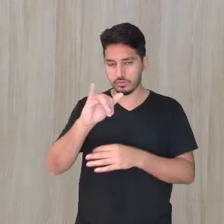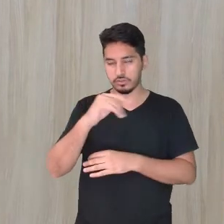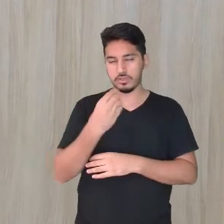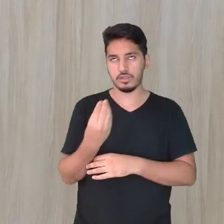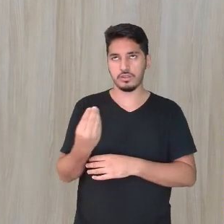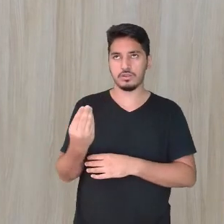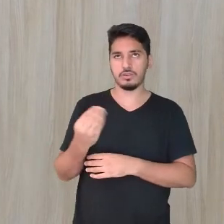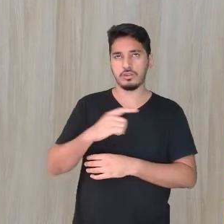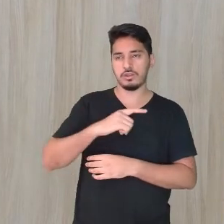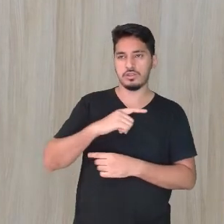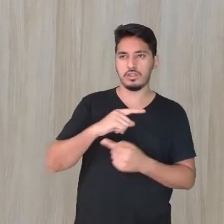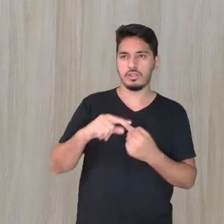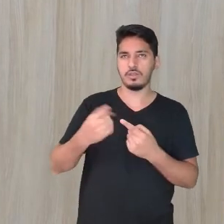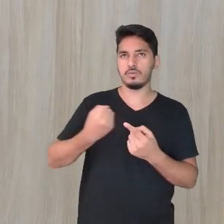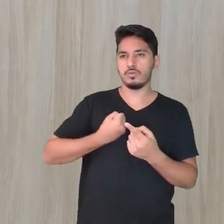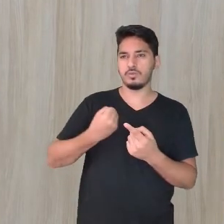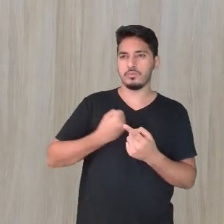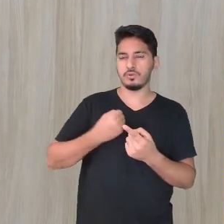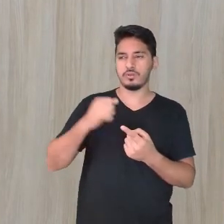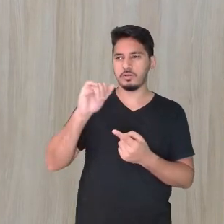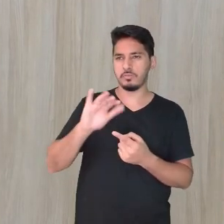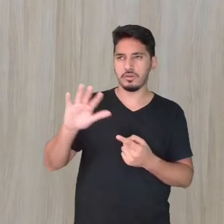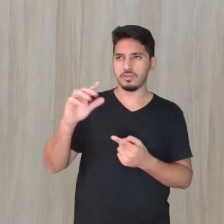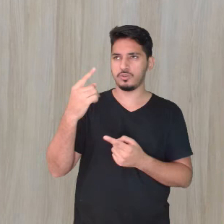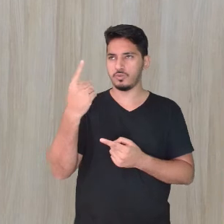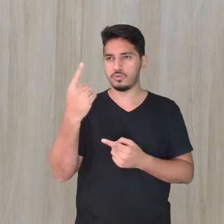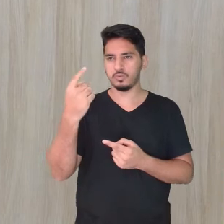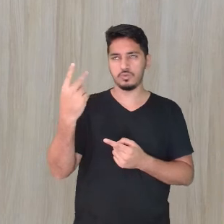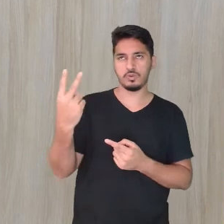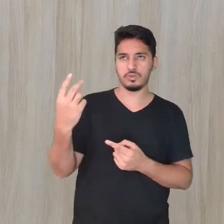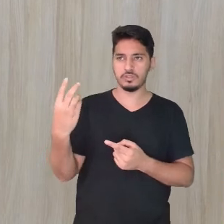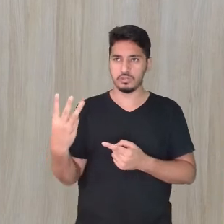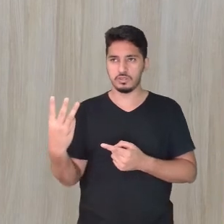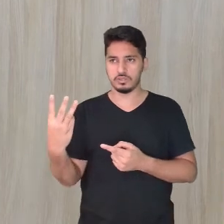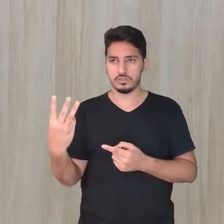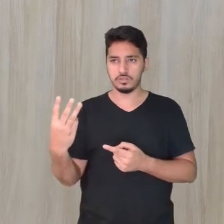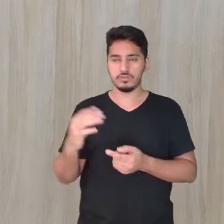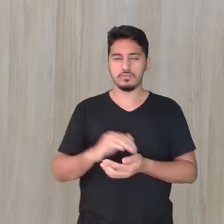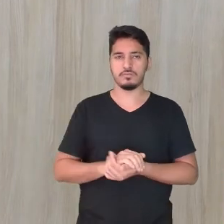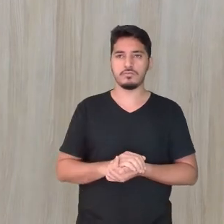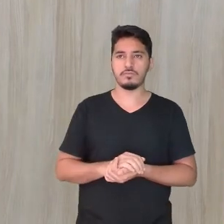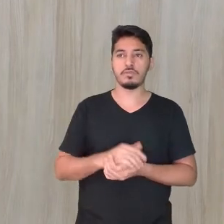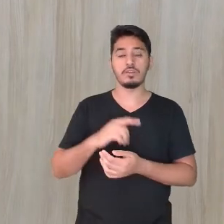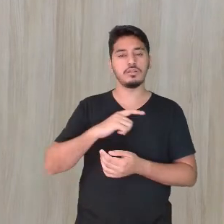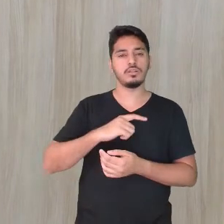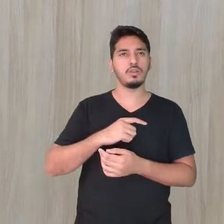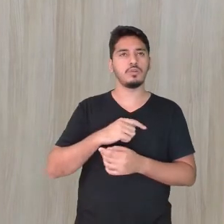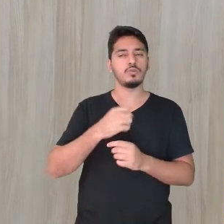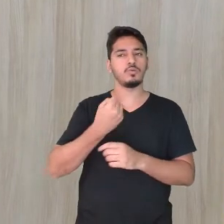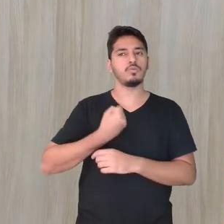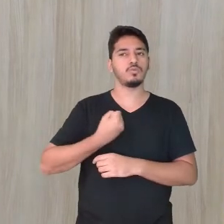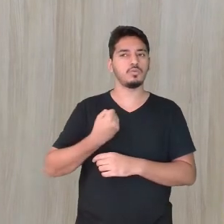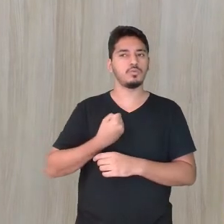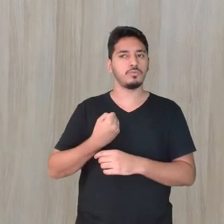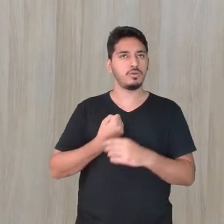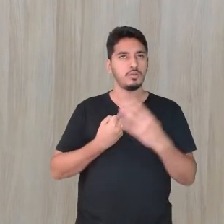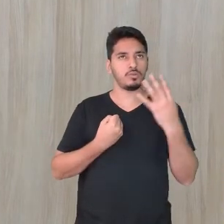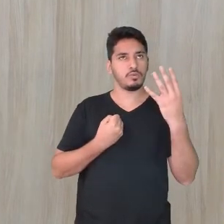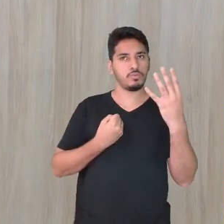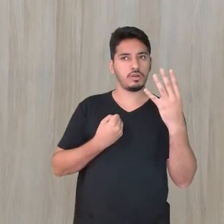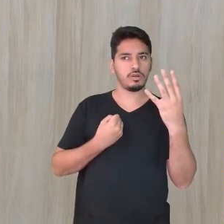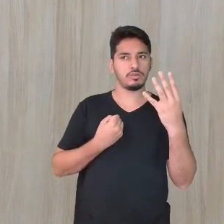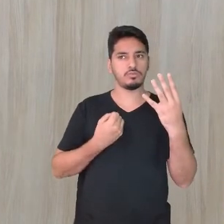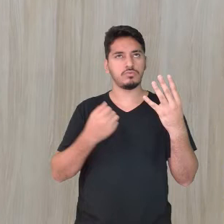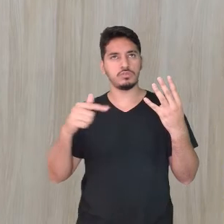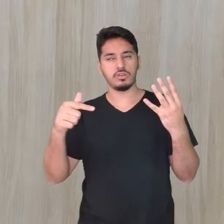deu a numeração da figura, figura 1, 2, 3. Se ele deu o número de palitos, se ele não desse, você ia contar.